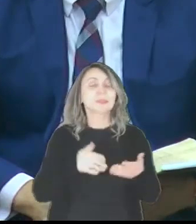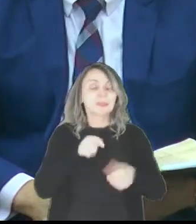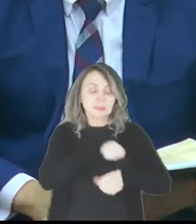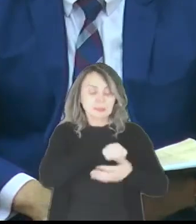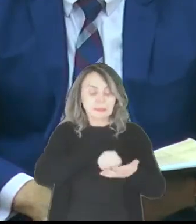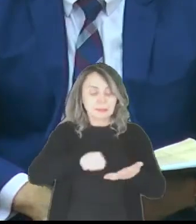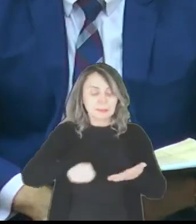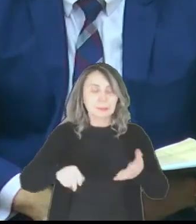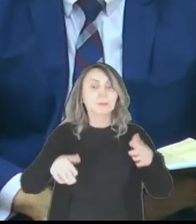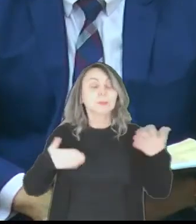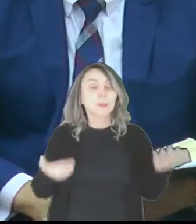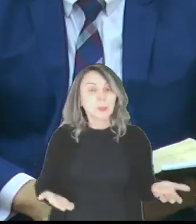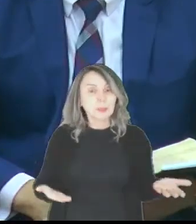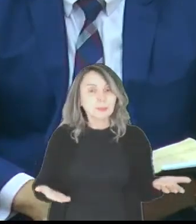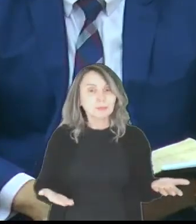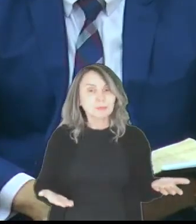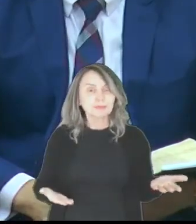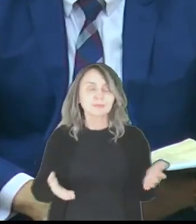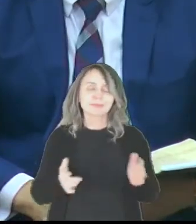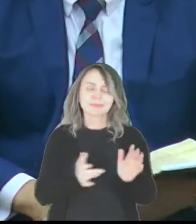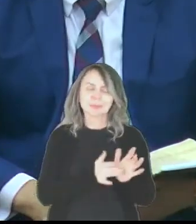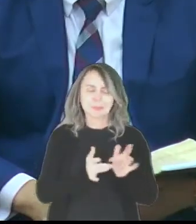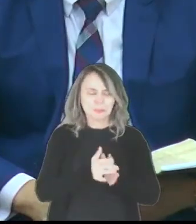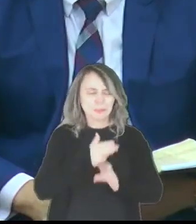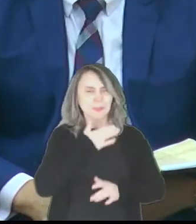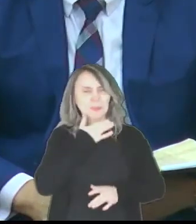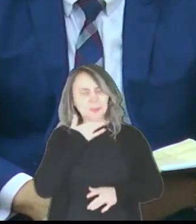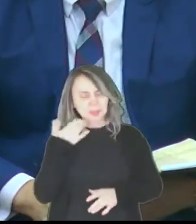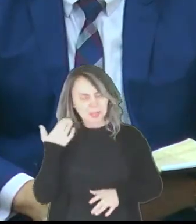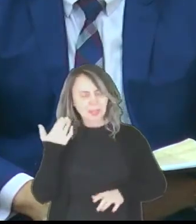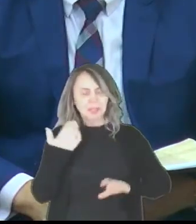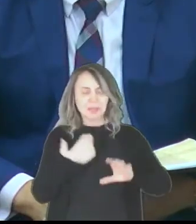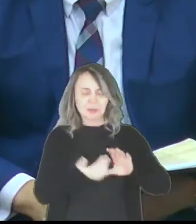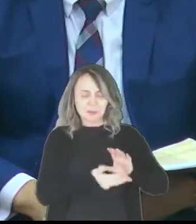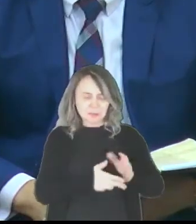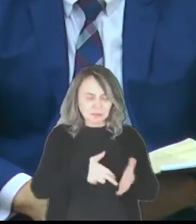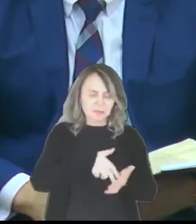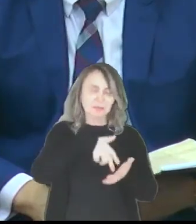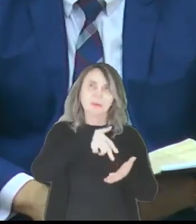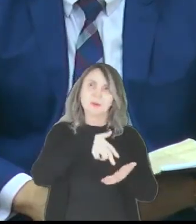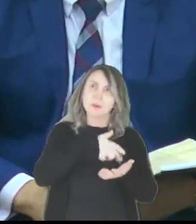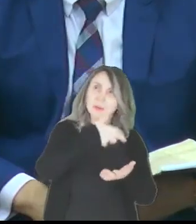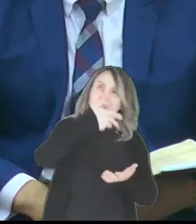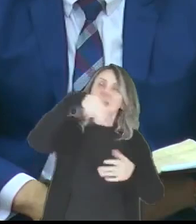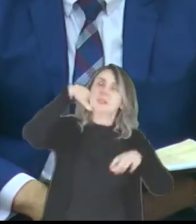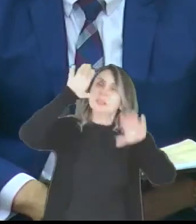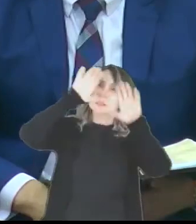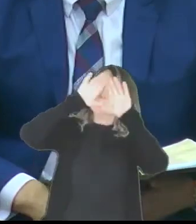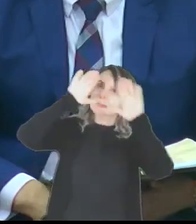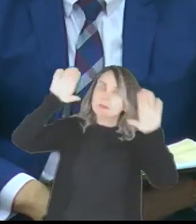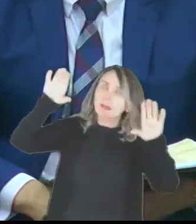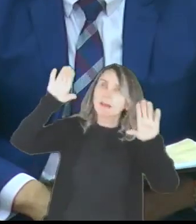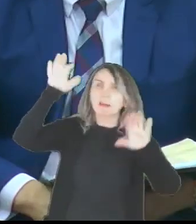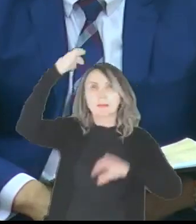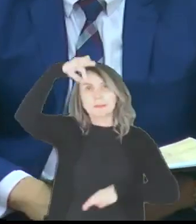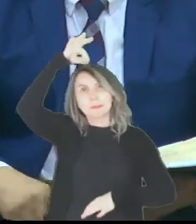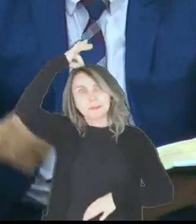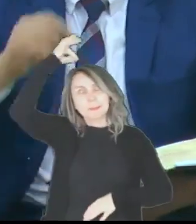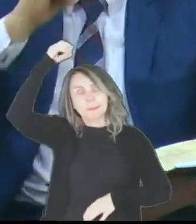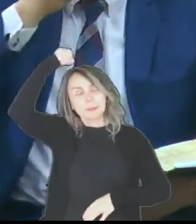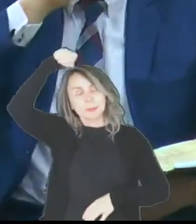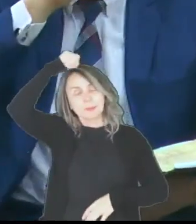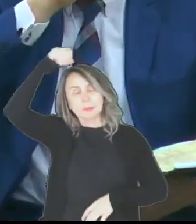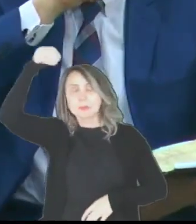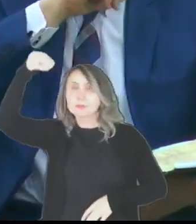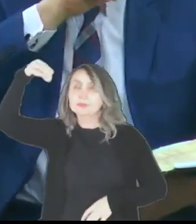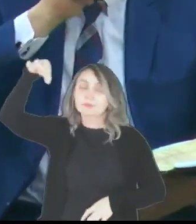depois que Jesus ressuscitou, depois que Jesus foi para o céu, depois que Jesus mandou o Espírito Santo, foi que